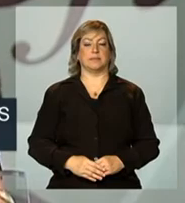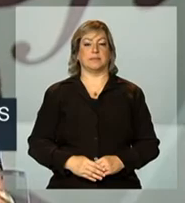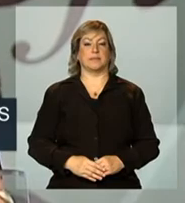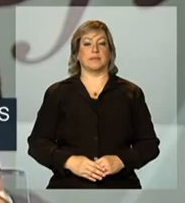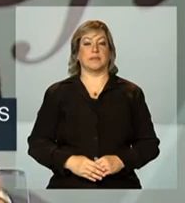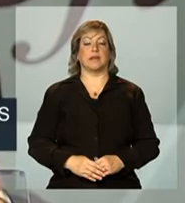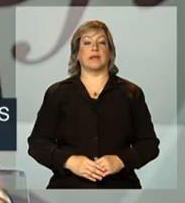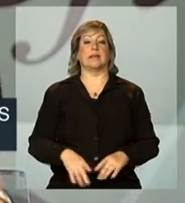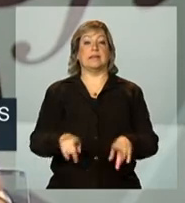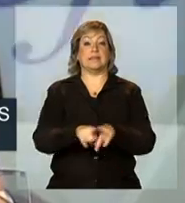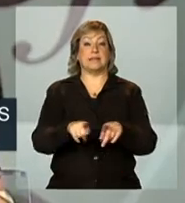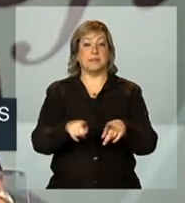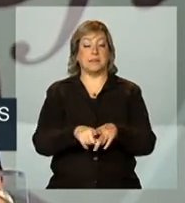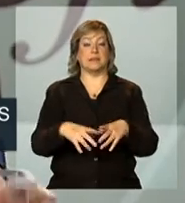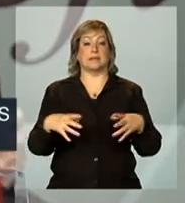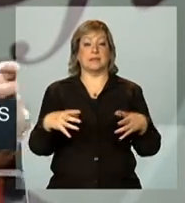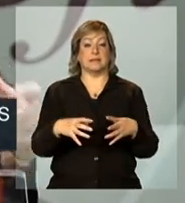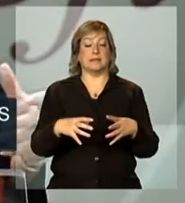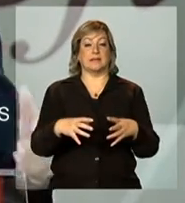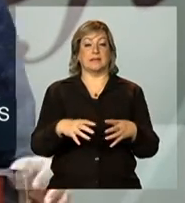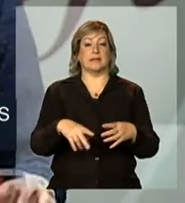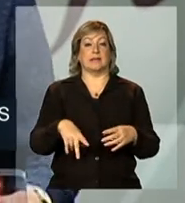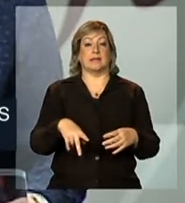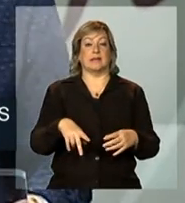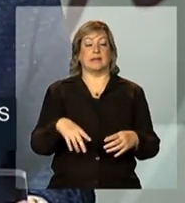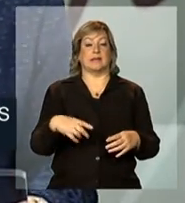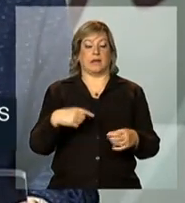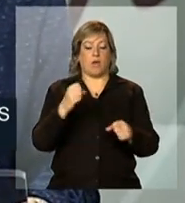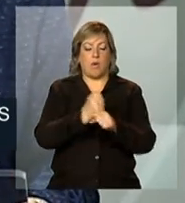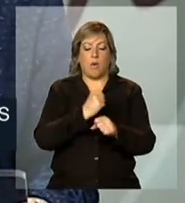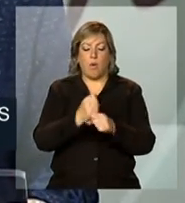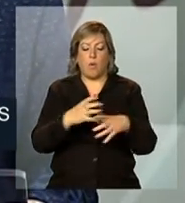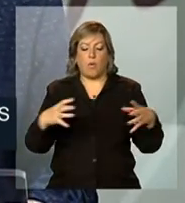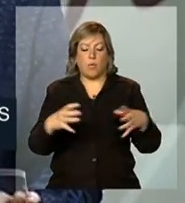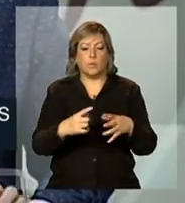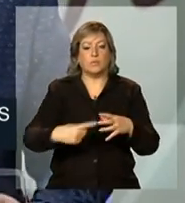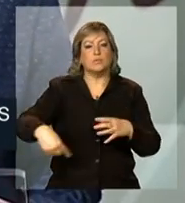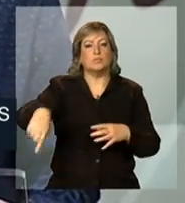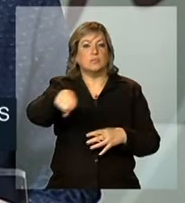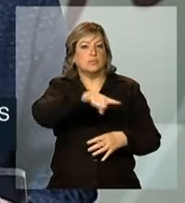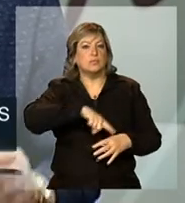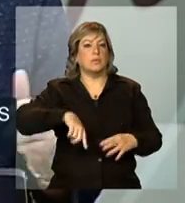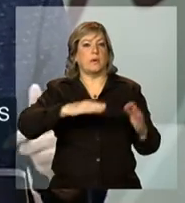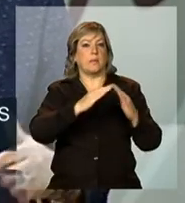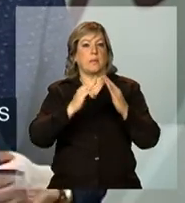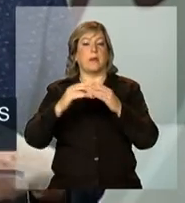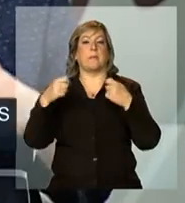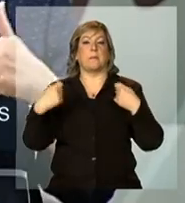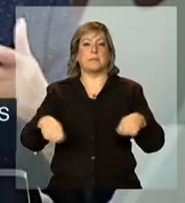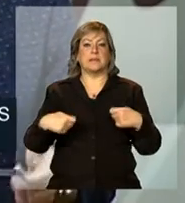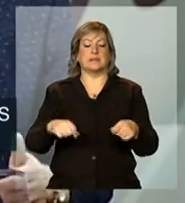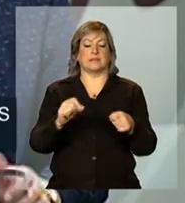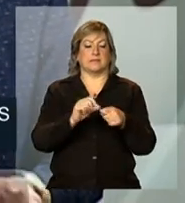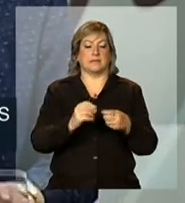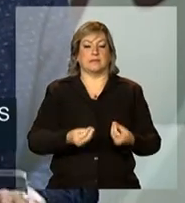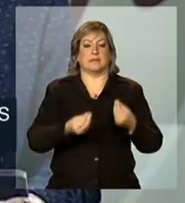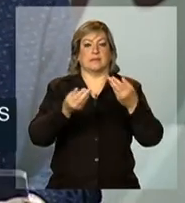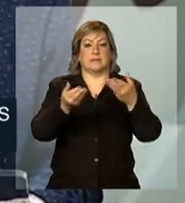Mais kits vão ter de ser, kits para essas moradias vão ter de ser providenciados